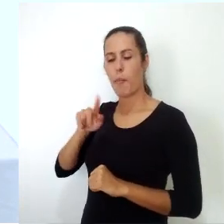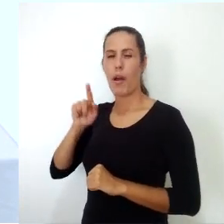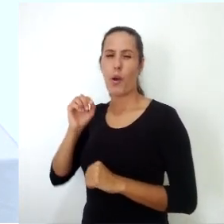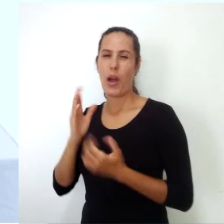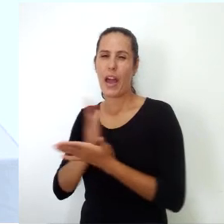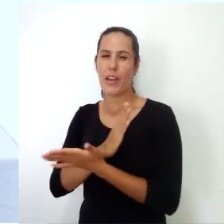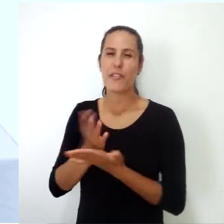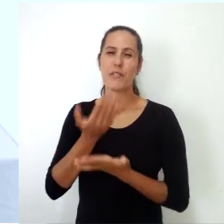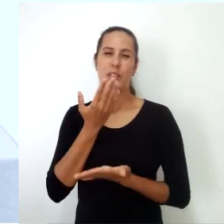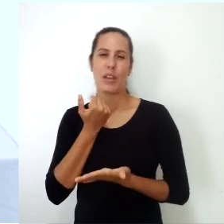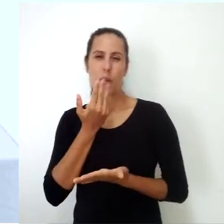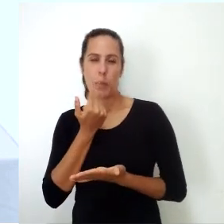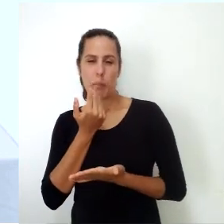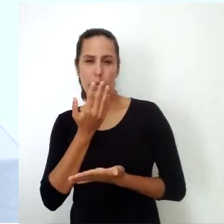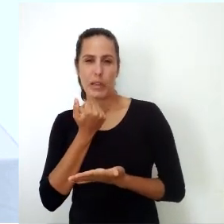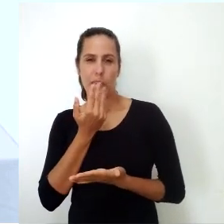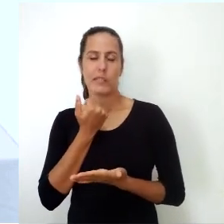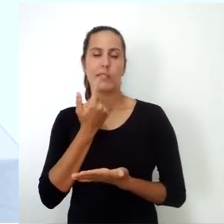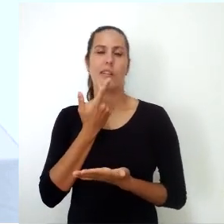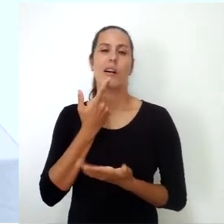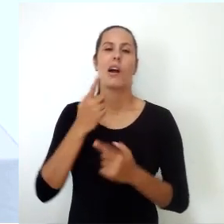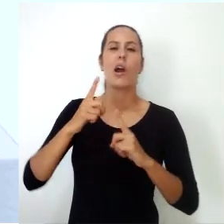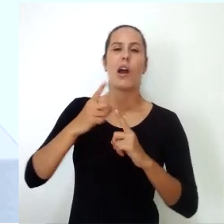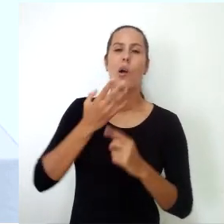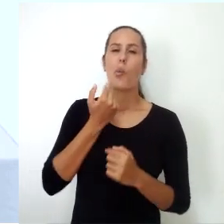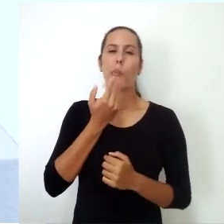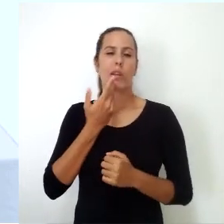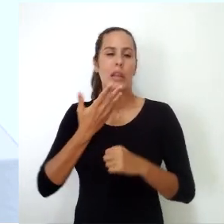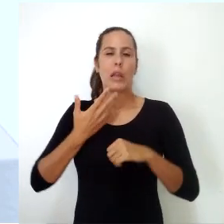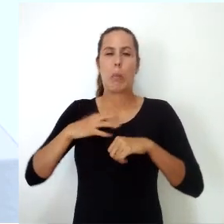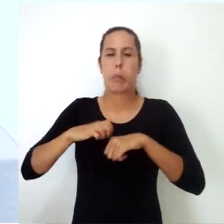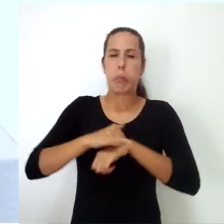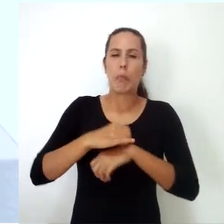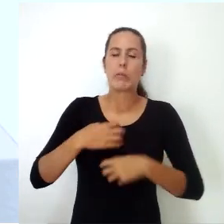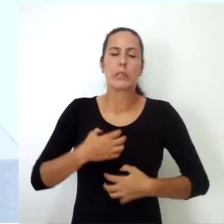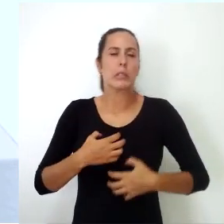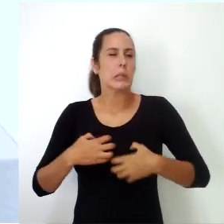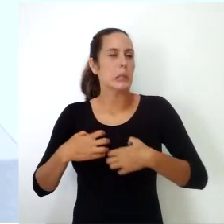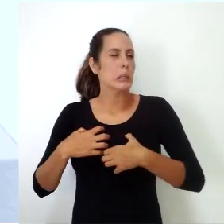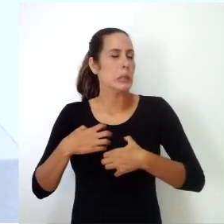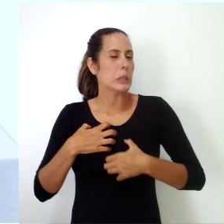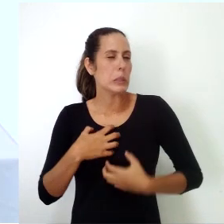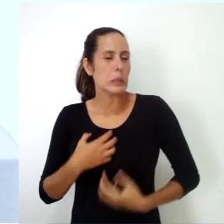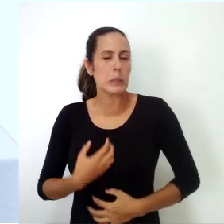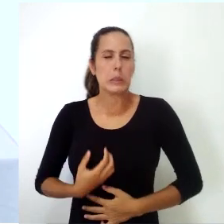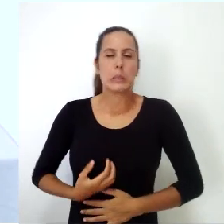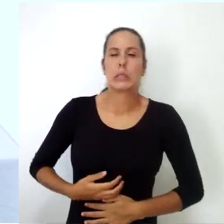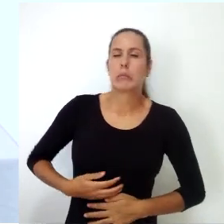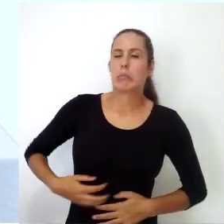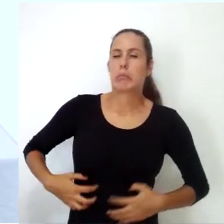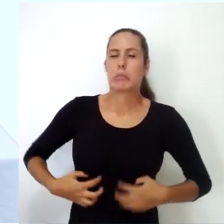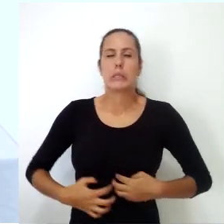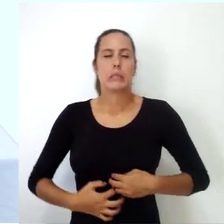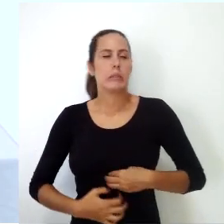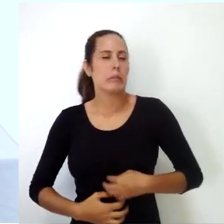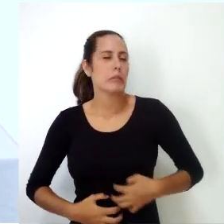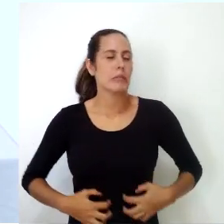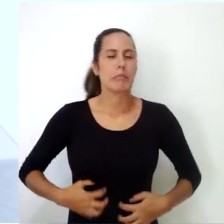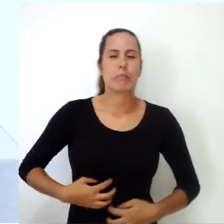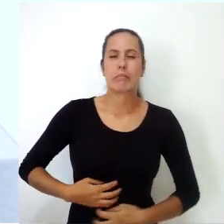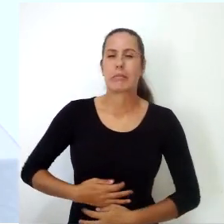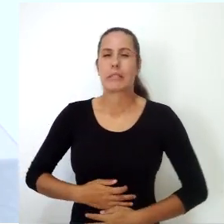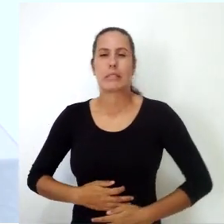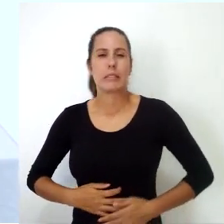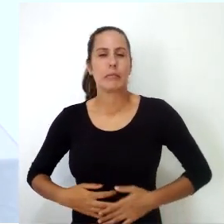Ele é um tônico amargo, mas de repente você comeu aquela comida que estava super gordurosa, que fez